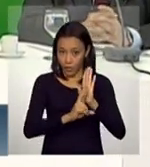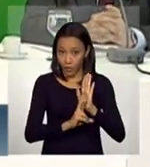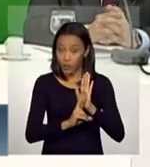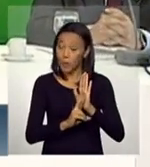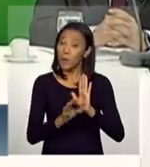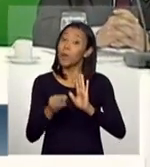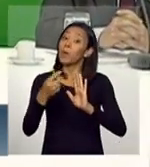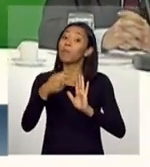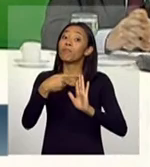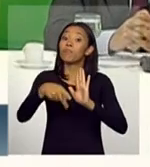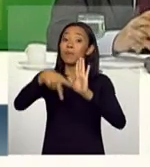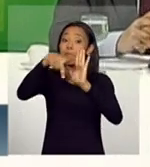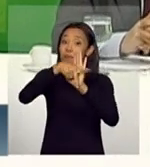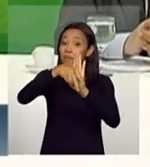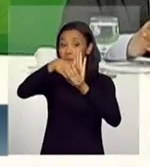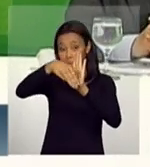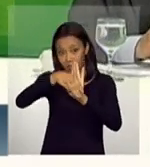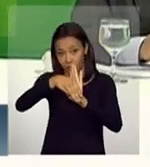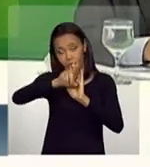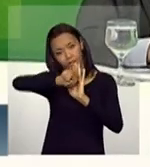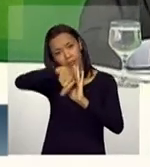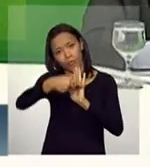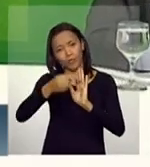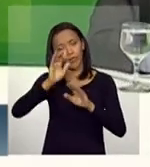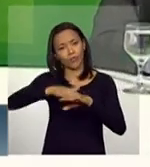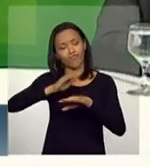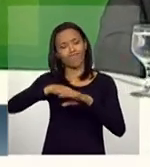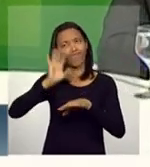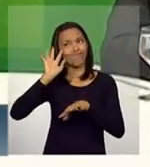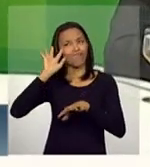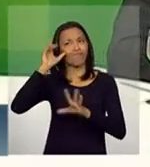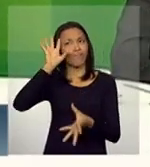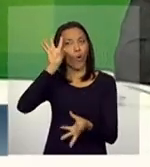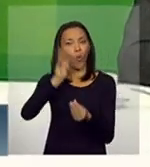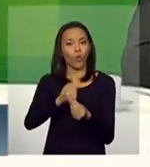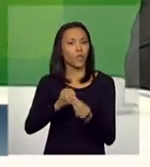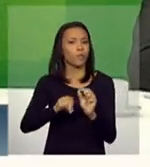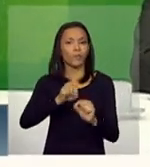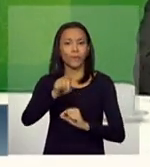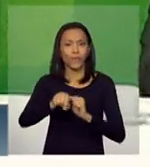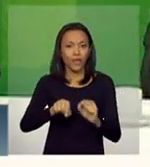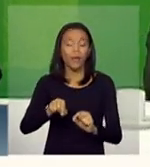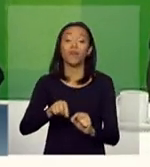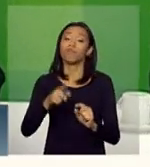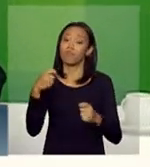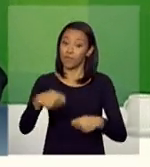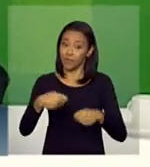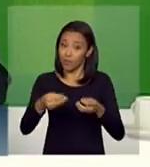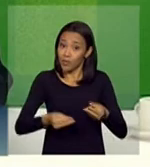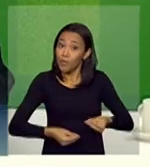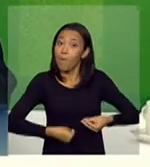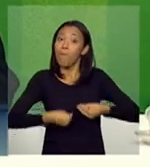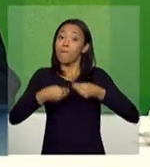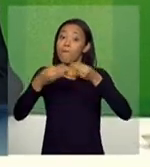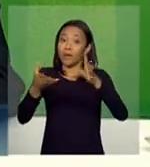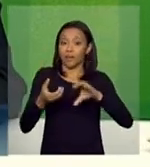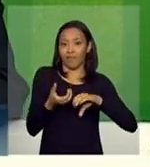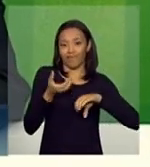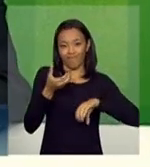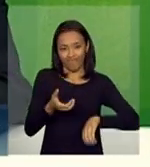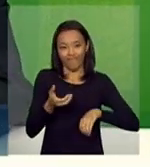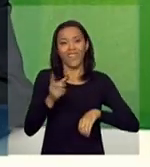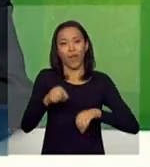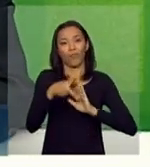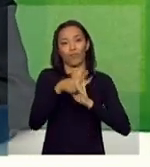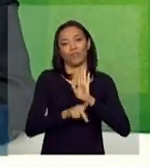provisória. Depois, chegamos à conclusão que deveríamos mandar uma mensagem ao Congresso Nacional, um projeto de